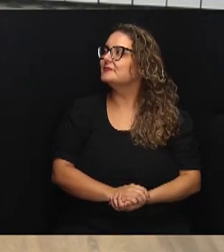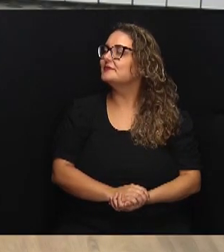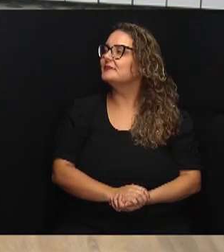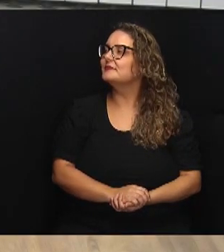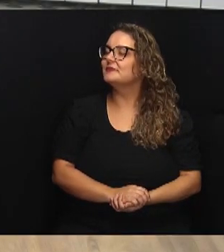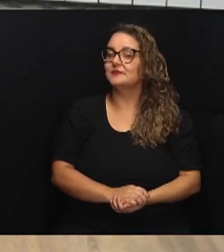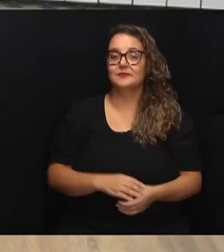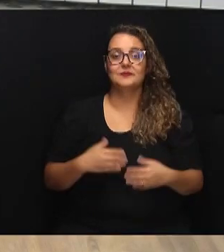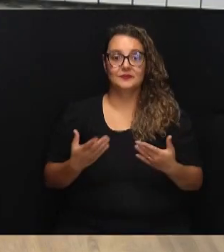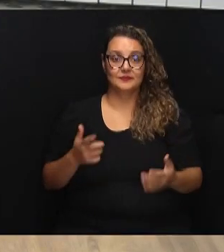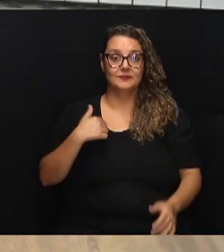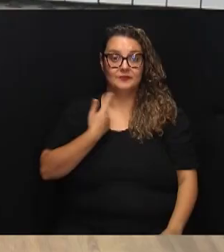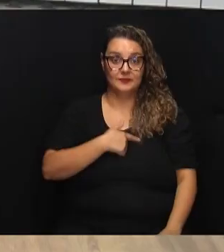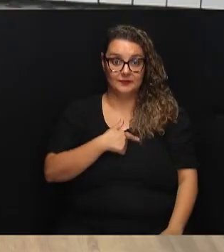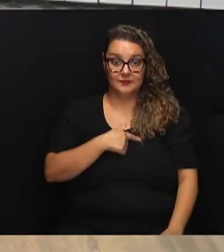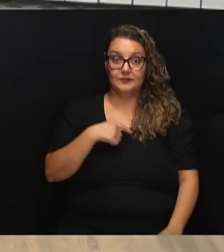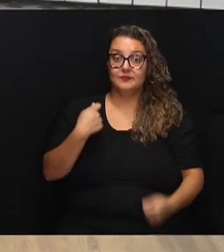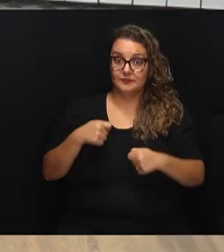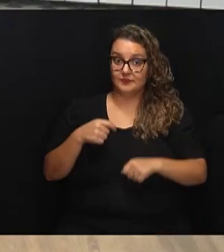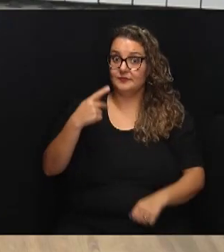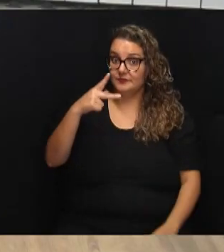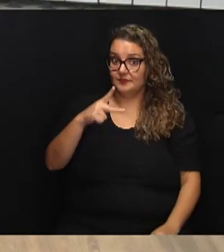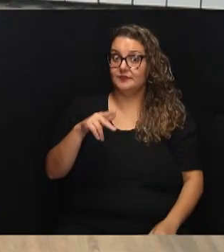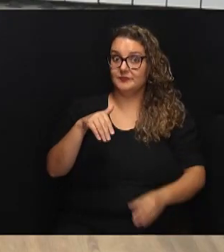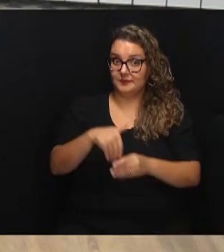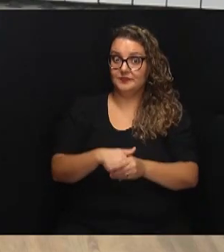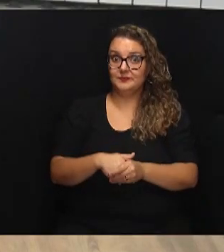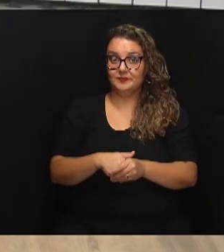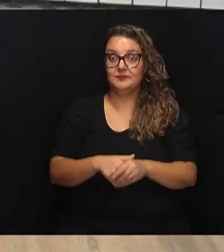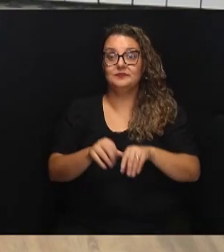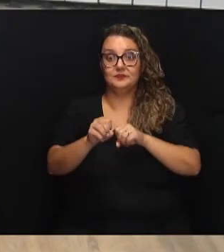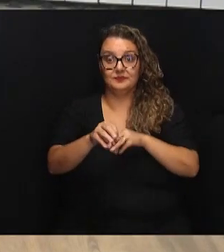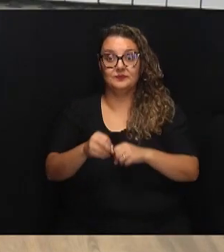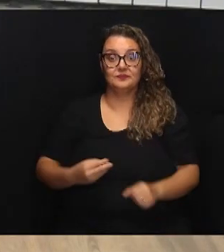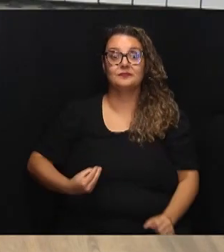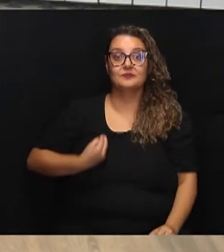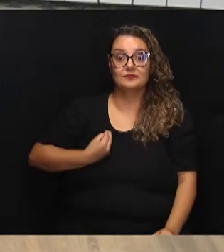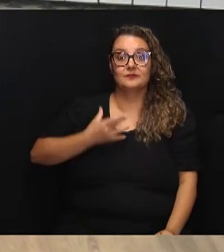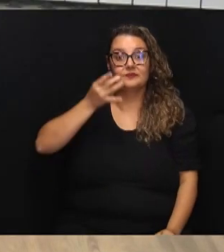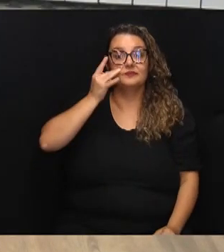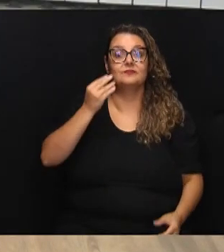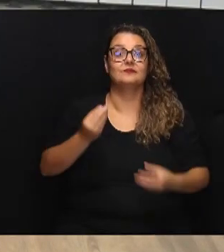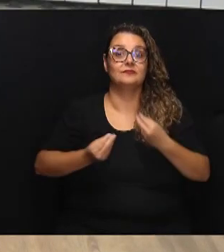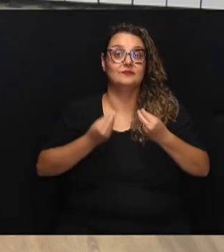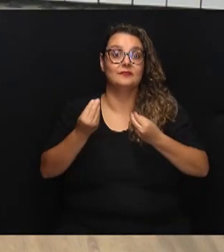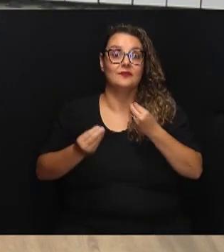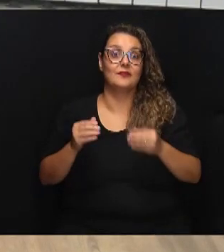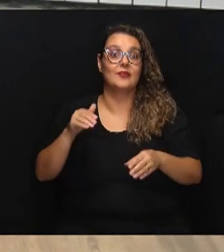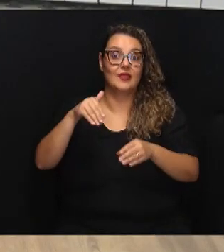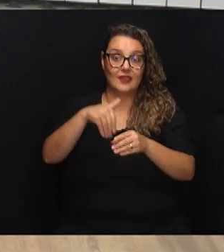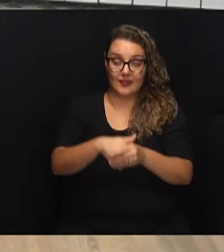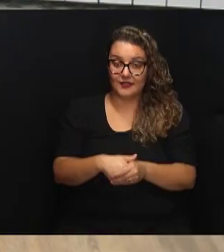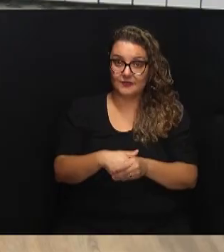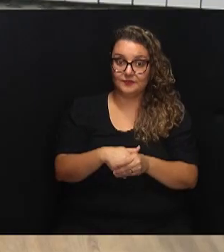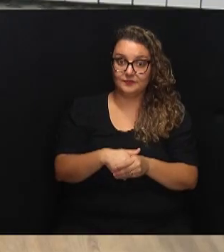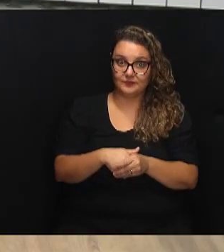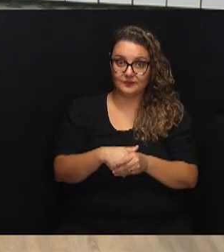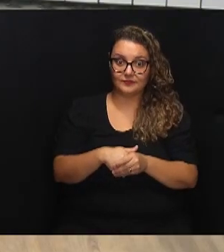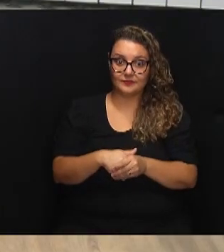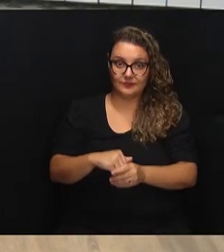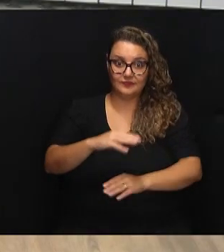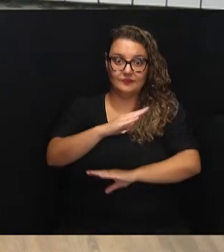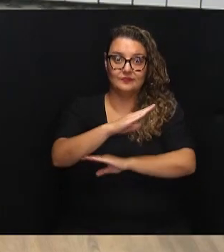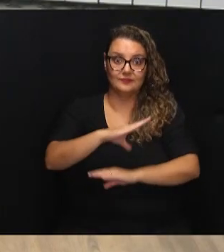Bom, e a gente precisa aí do seu voto. Eu vou inclusive ensinar aqui ao vivo como você pode votar para que a Câmara